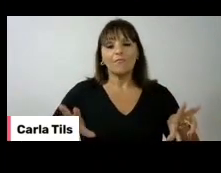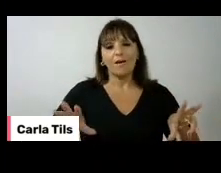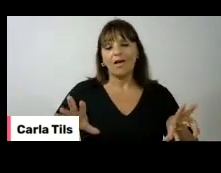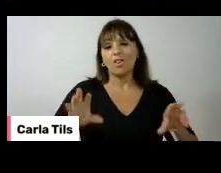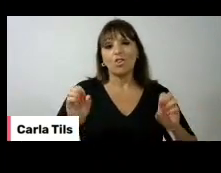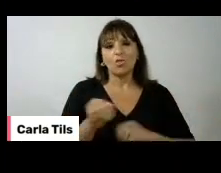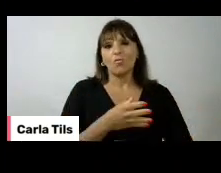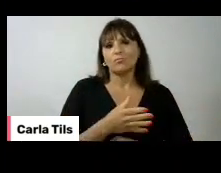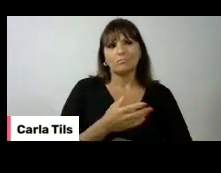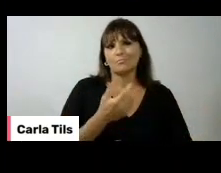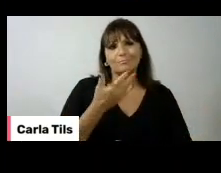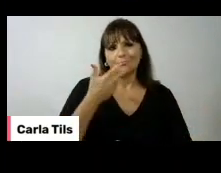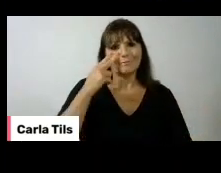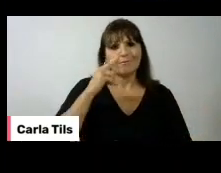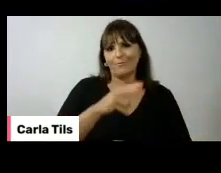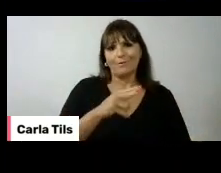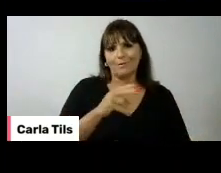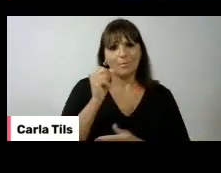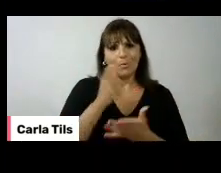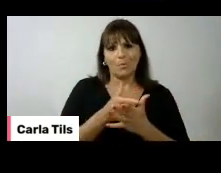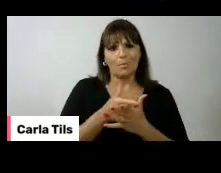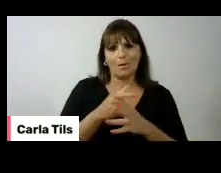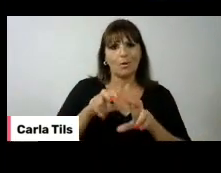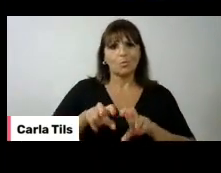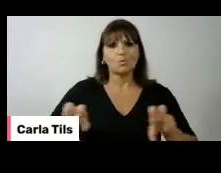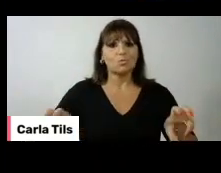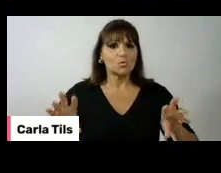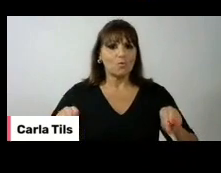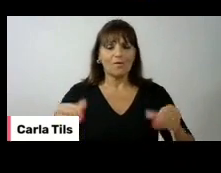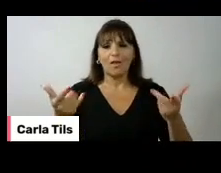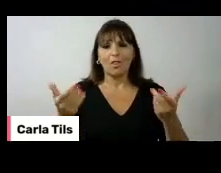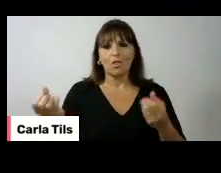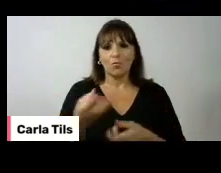novo. E eu vou até falar um pouco mais